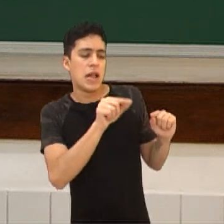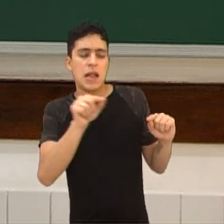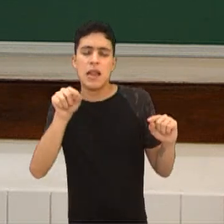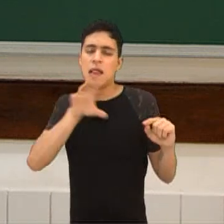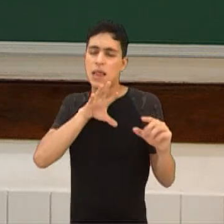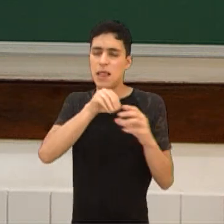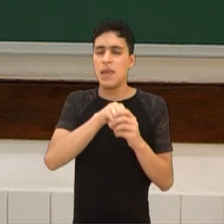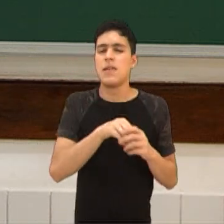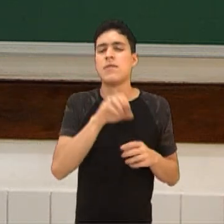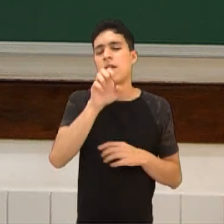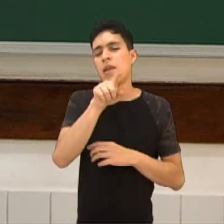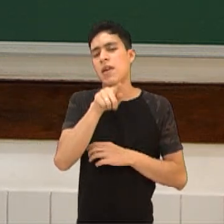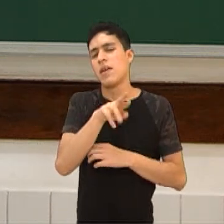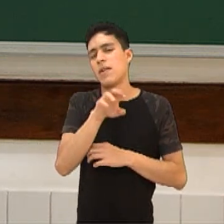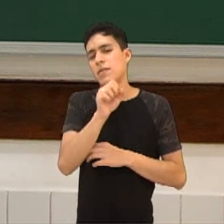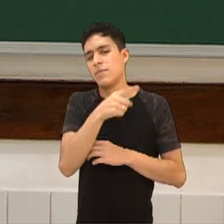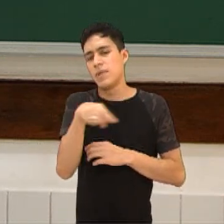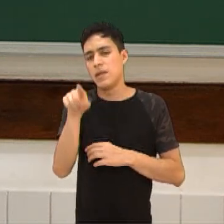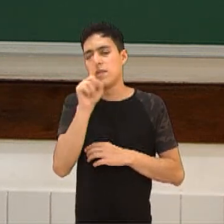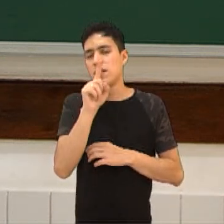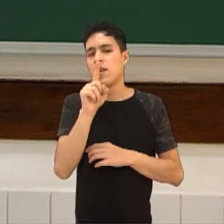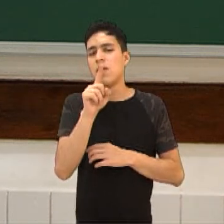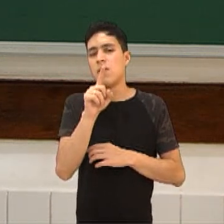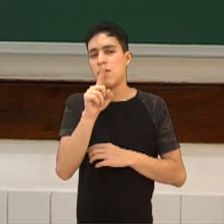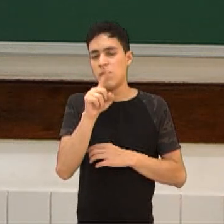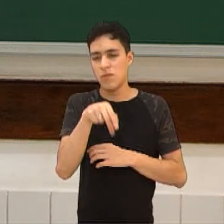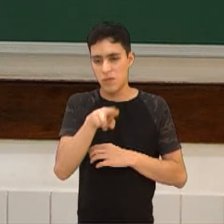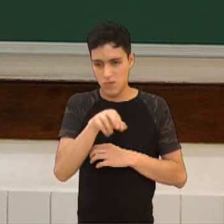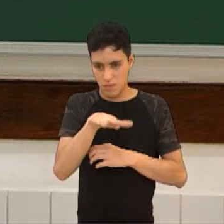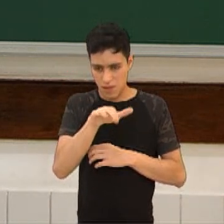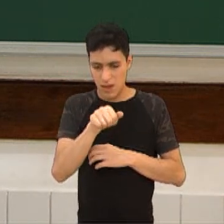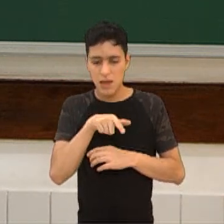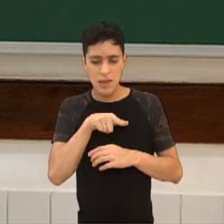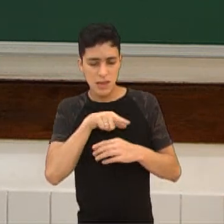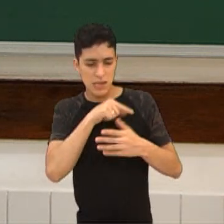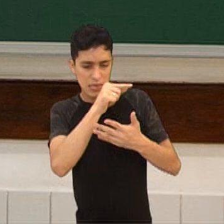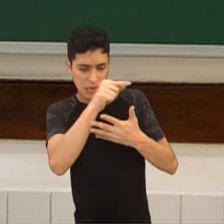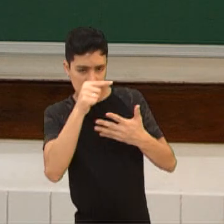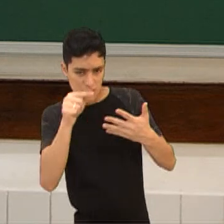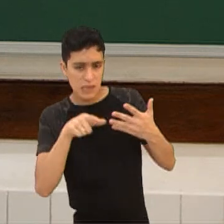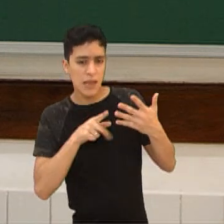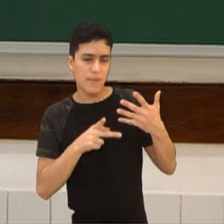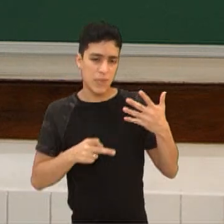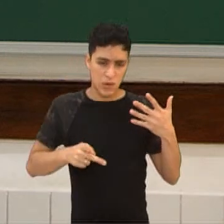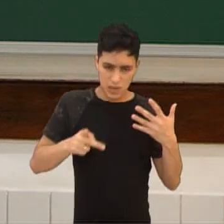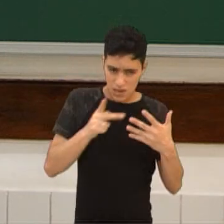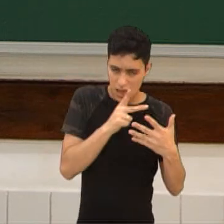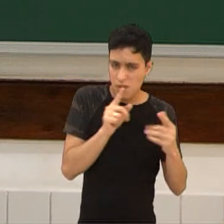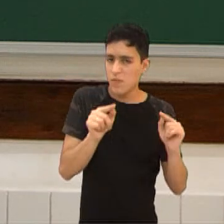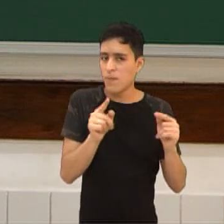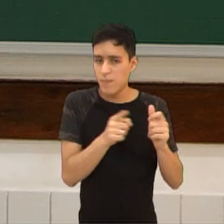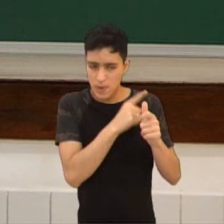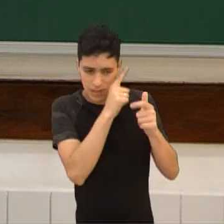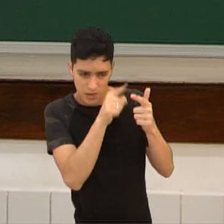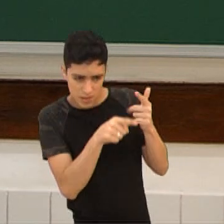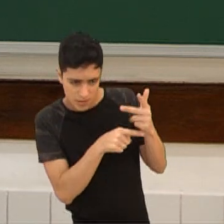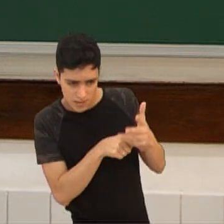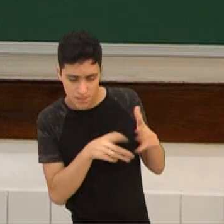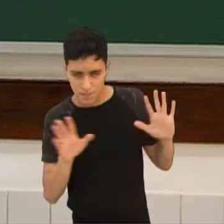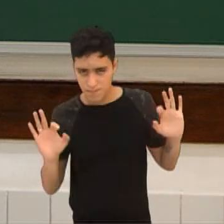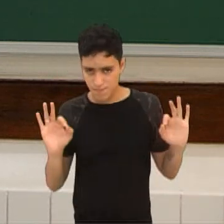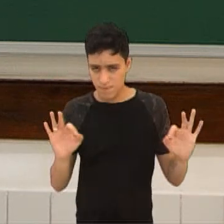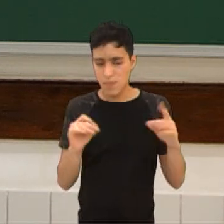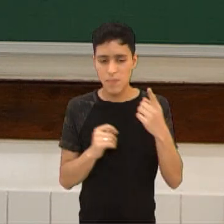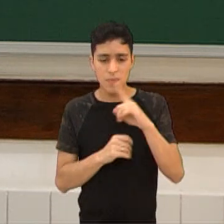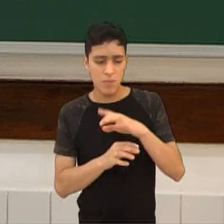da expressão numérica, eu tenho potência e raiz, prioridade entre as operações, depois multiplicação e divisão, prioridade, e